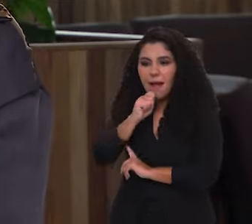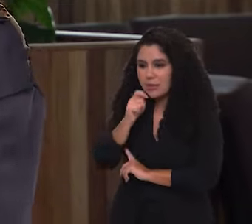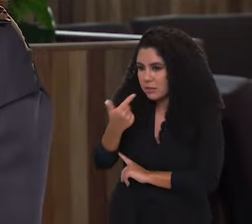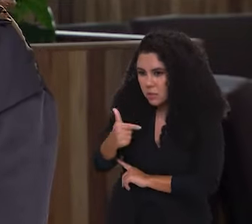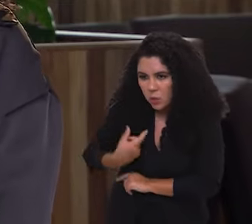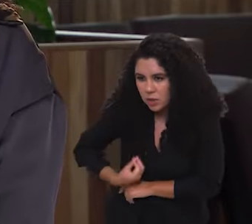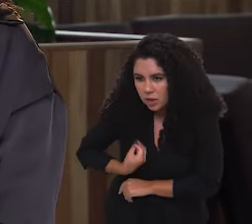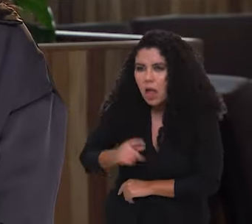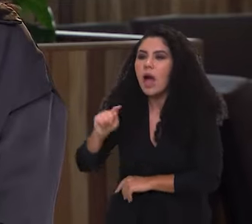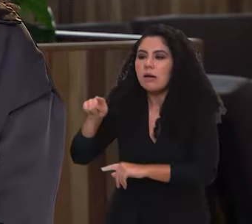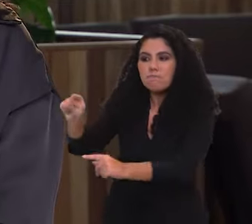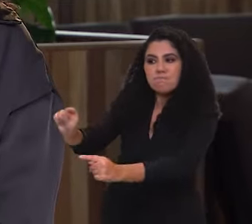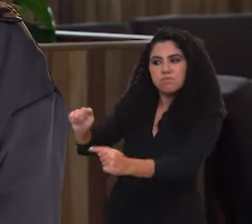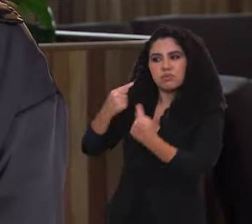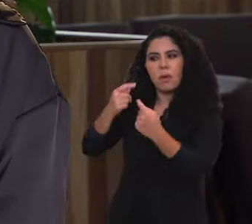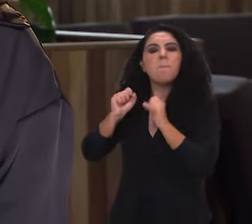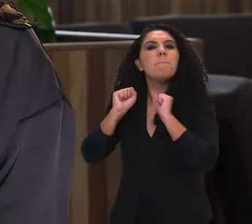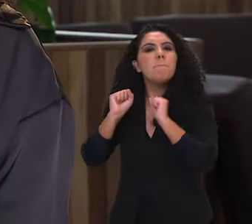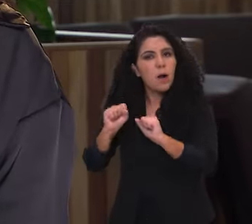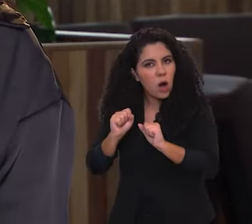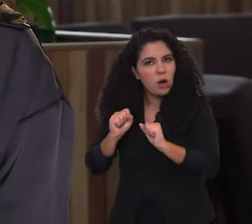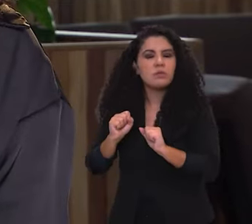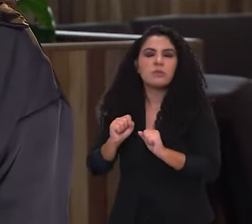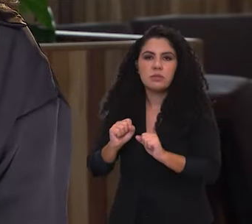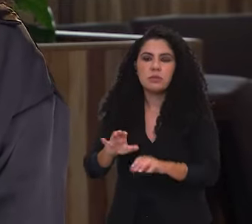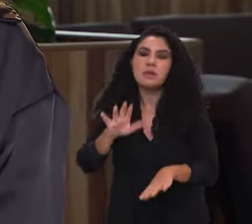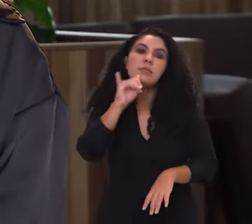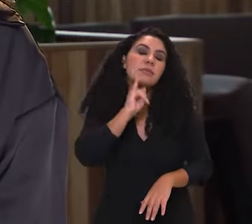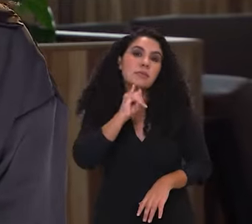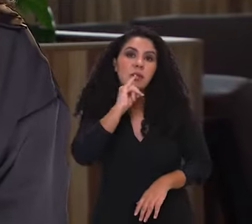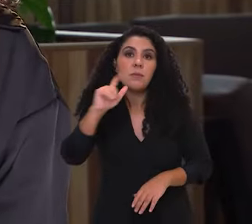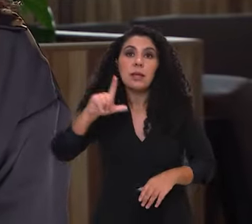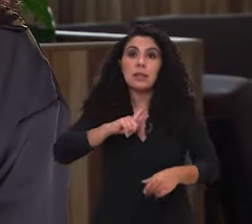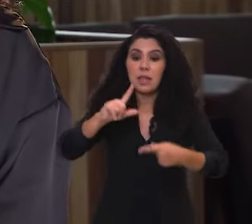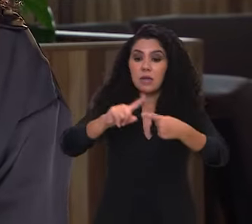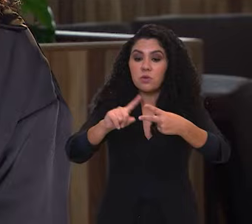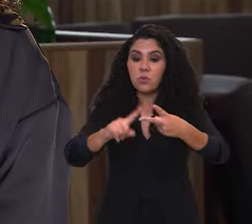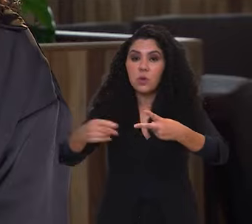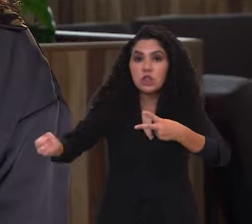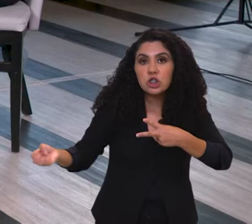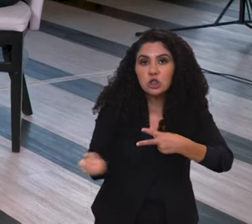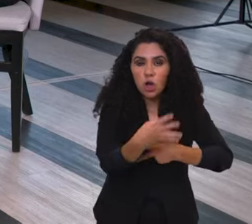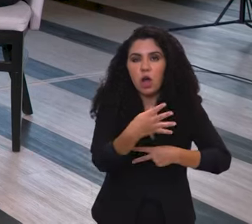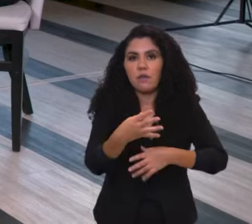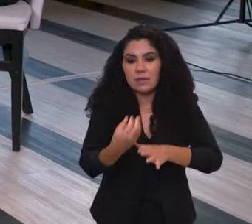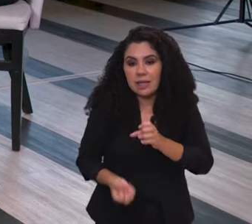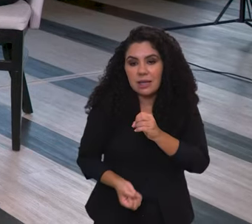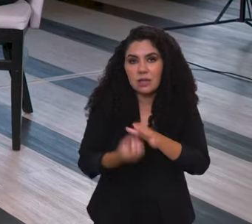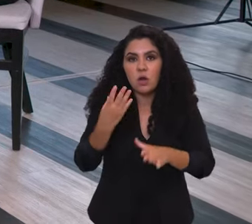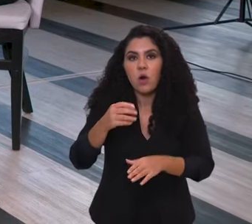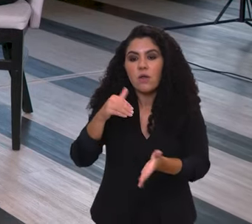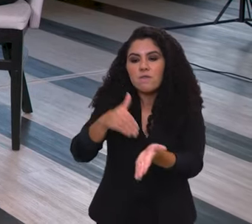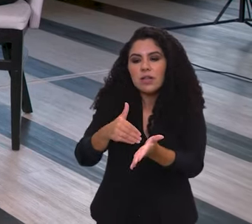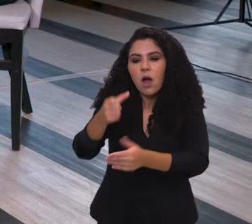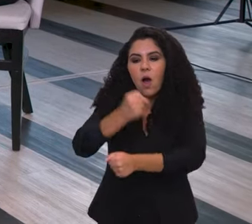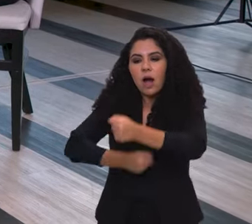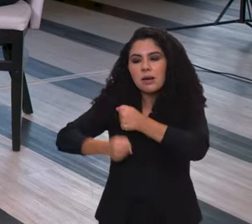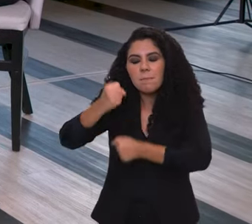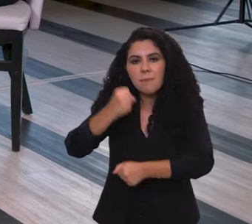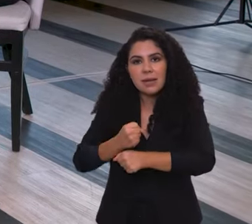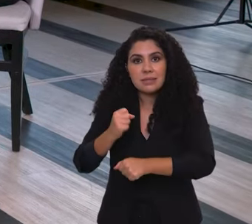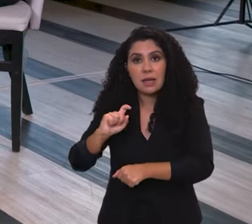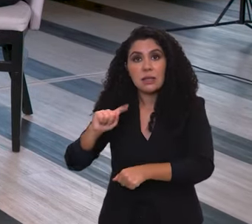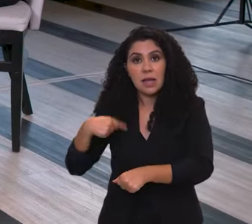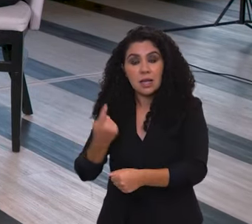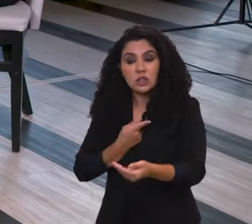existe, nós podemos ser provocados. A gente tem, por exemplo, duas novas rotas que foram implantadas no final do ano passado, que nós recebemos